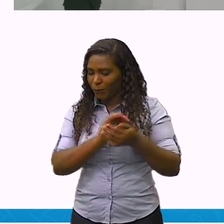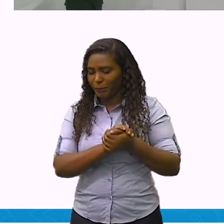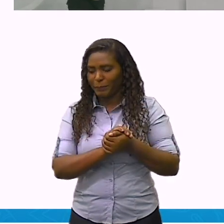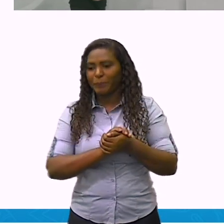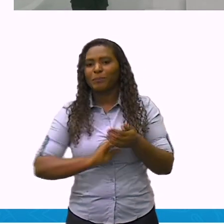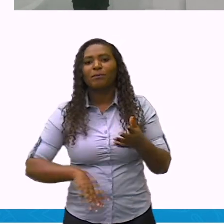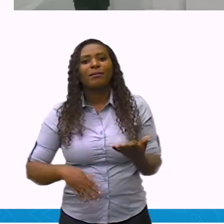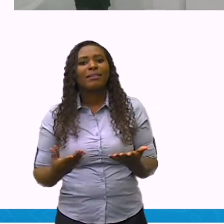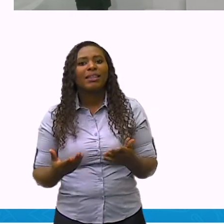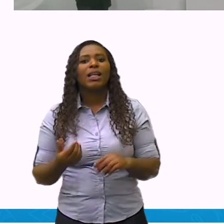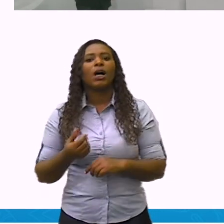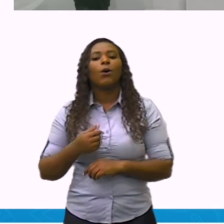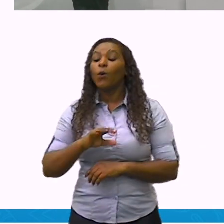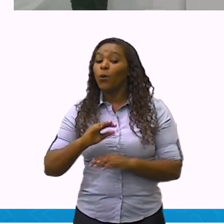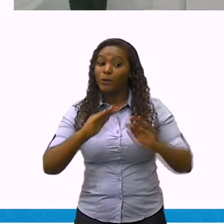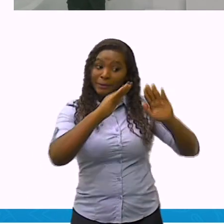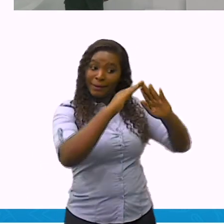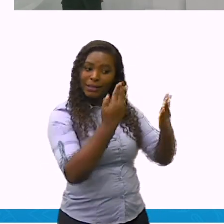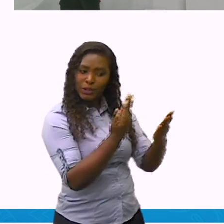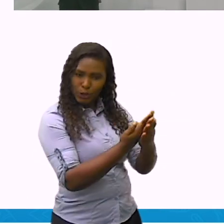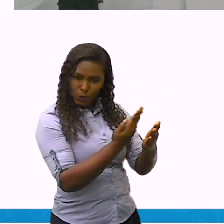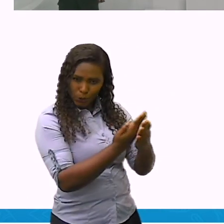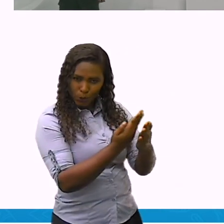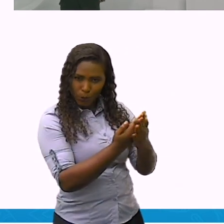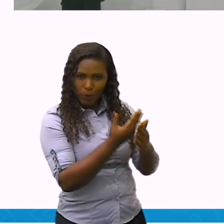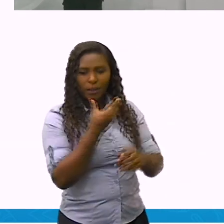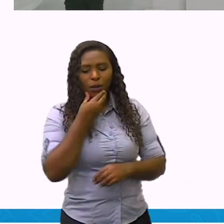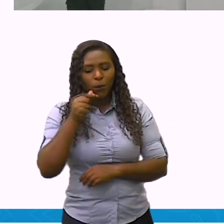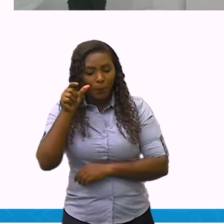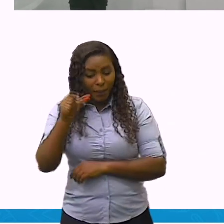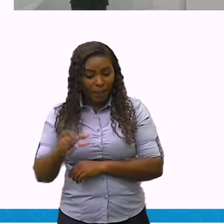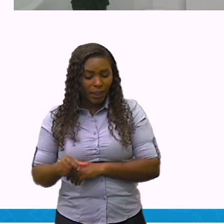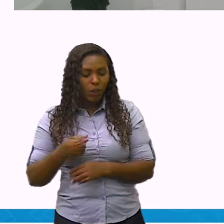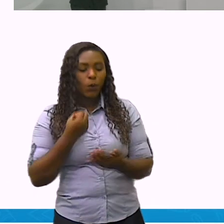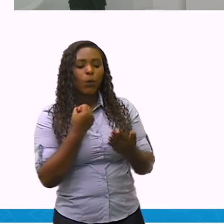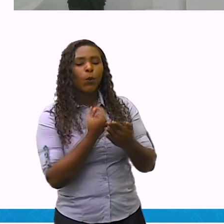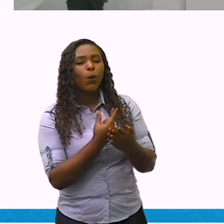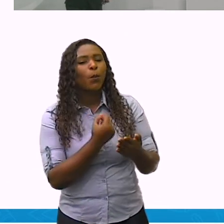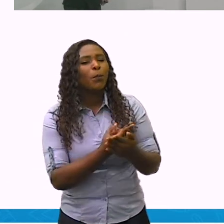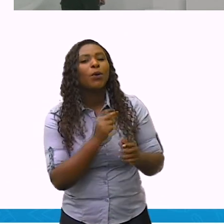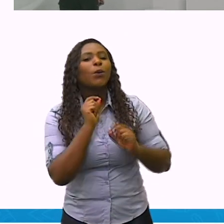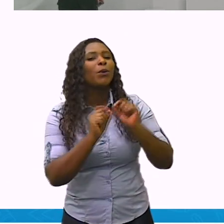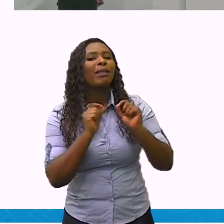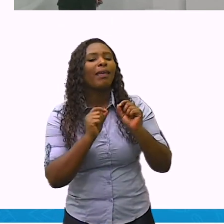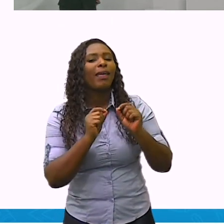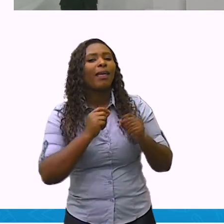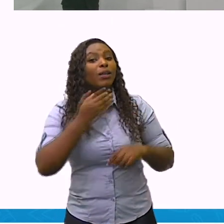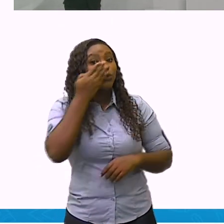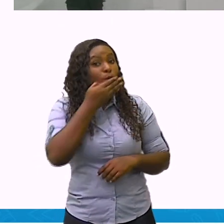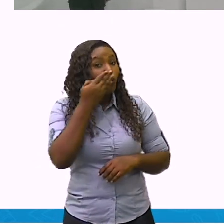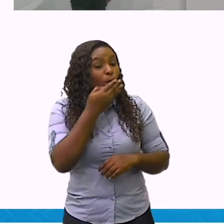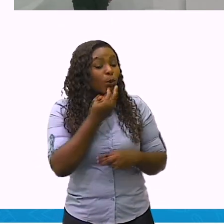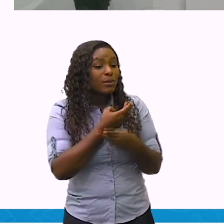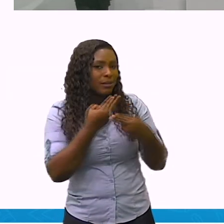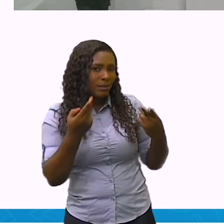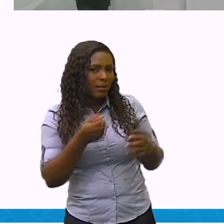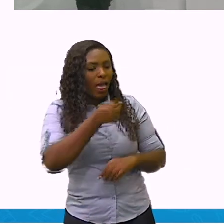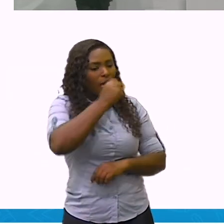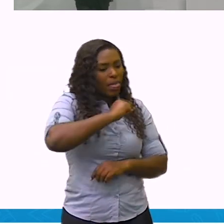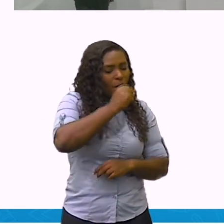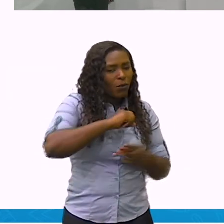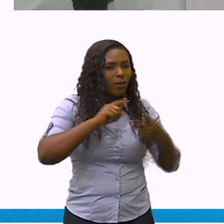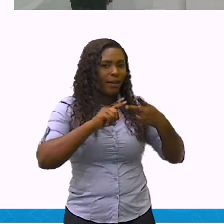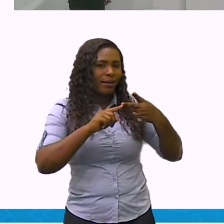Na lanchonete da escola, Felipe comprou sorvete e balas. Ele pagou os doces com uma nota